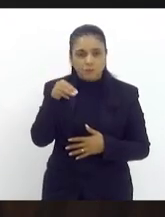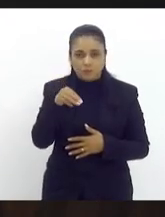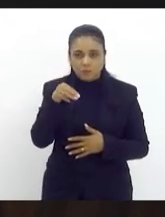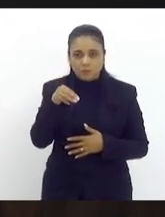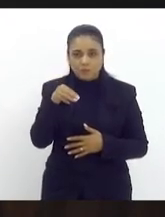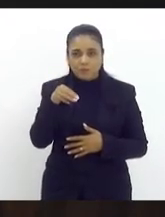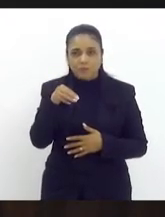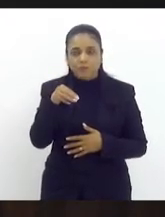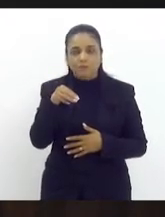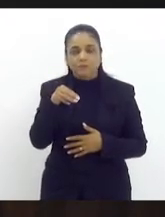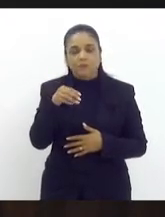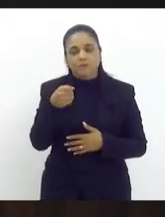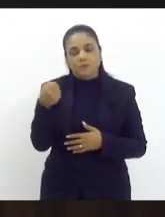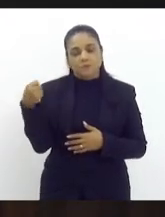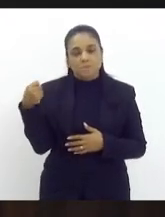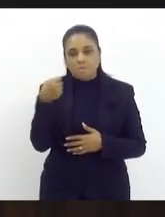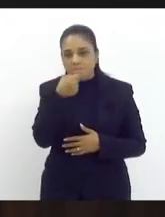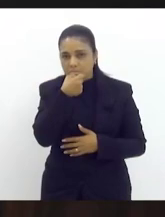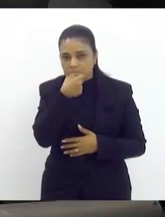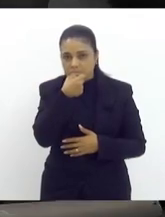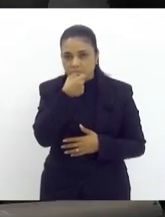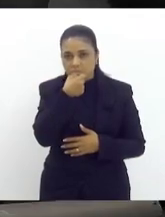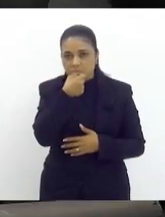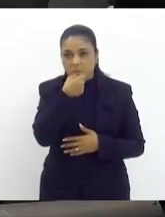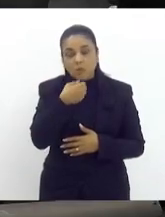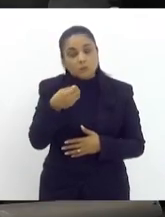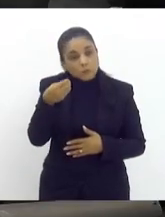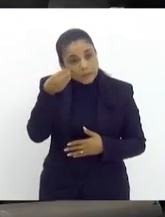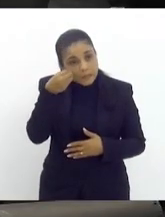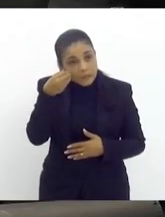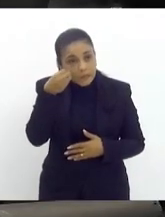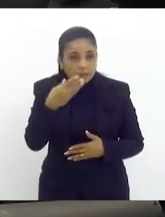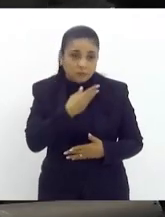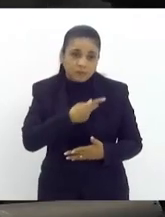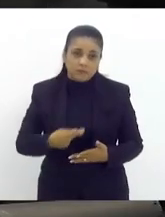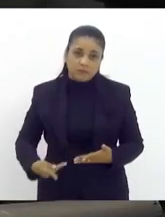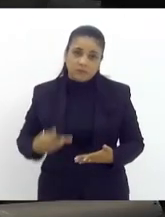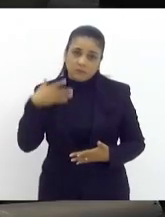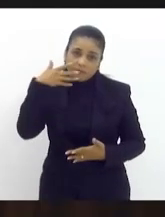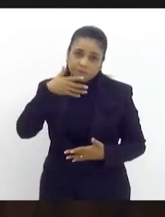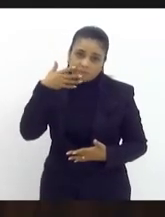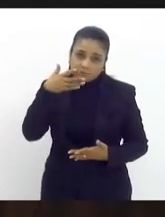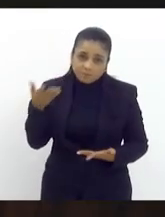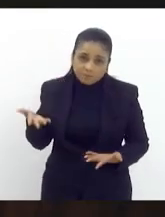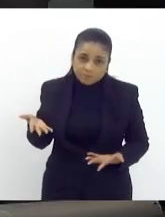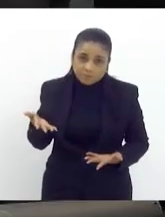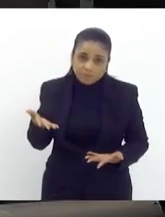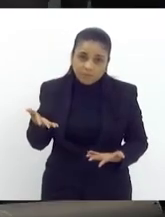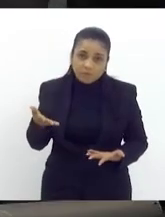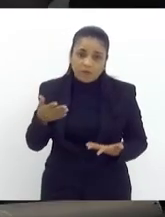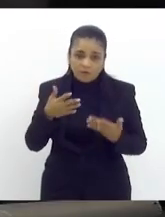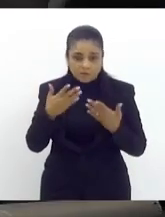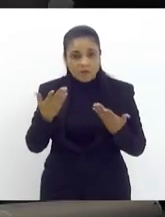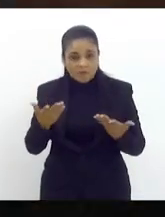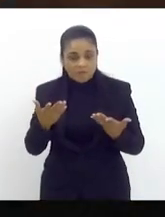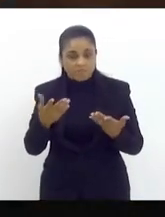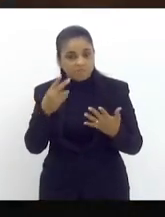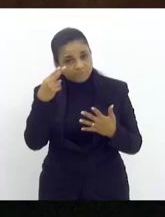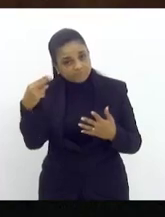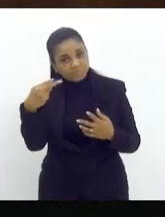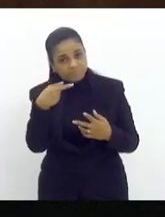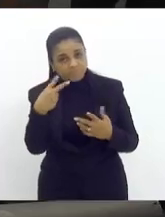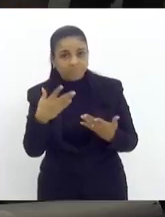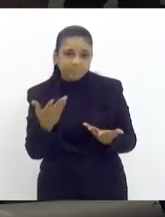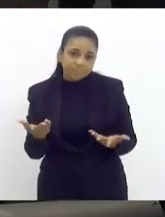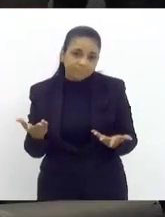e em seguida passar para os demais. Presidente, eu estou tentando, mas a senhora ou então, há de convir que a palavra não está sendo então, exatamente